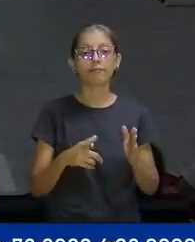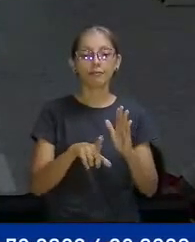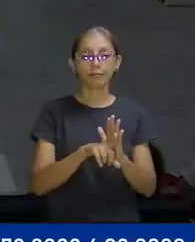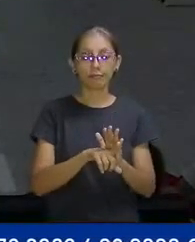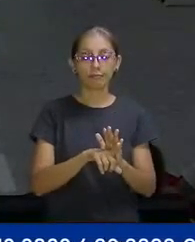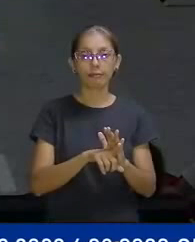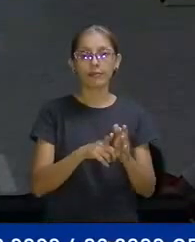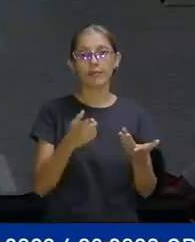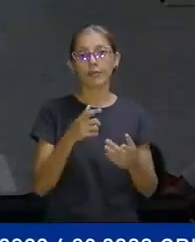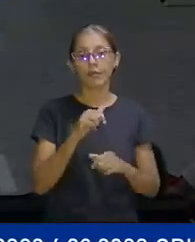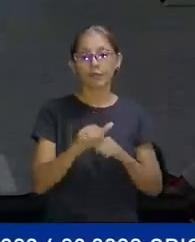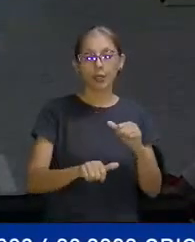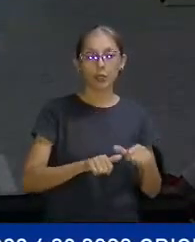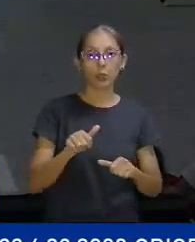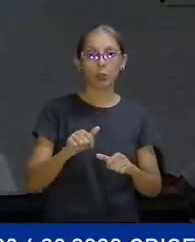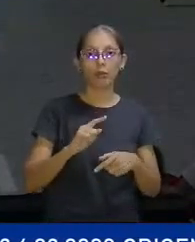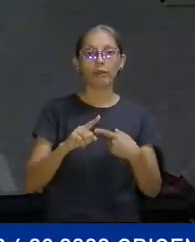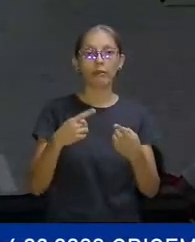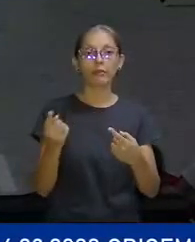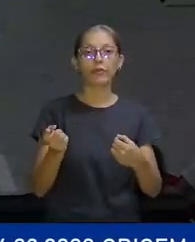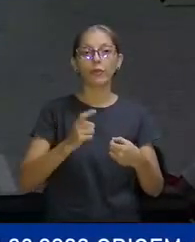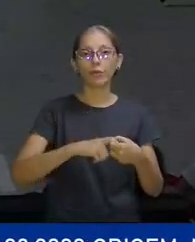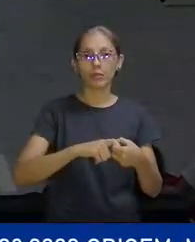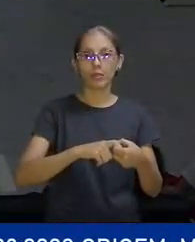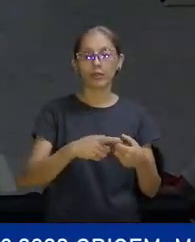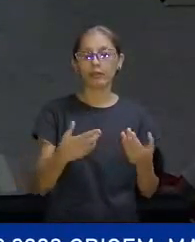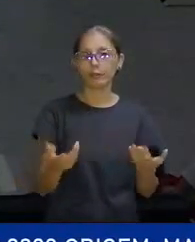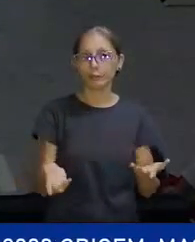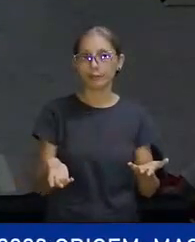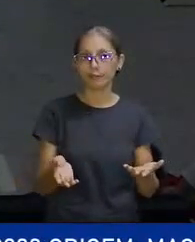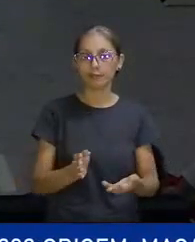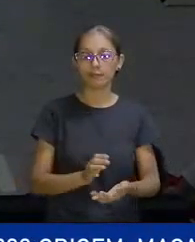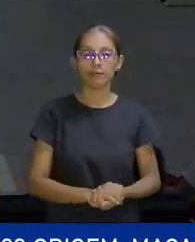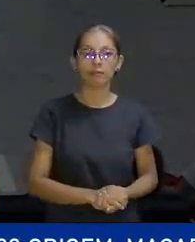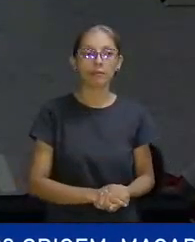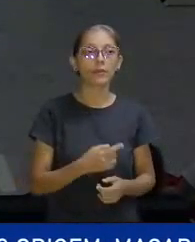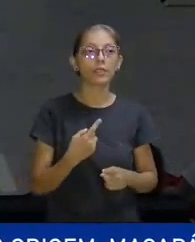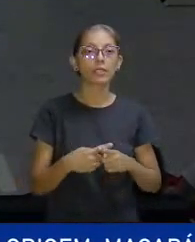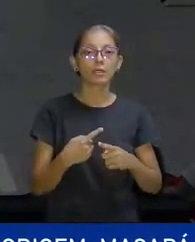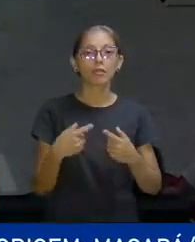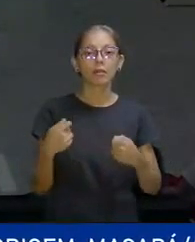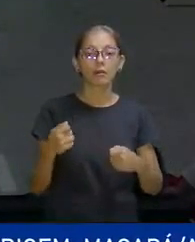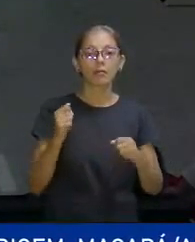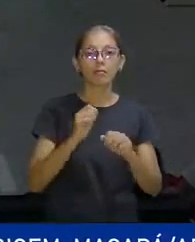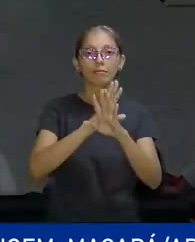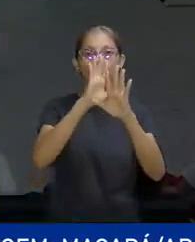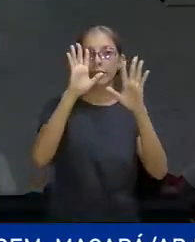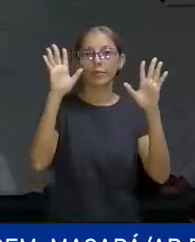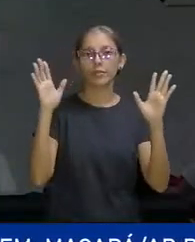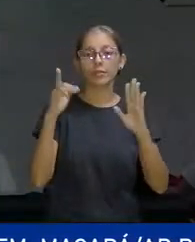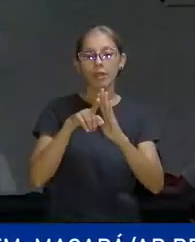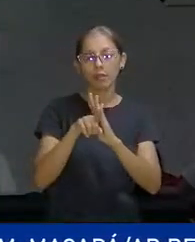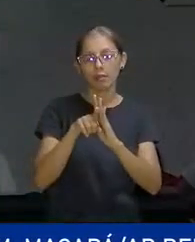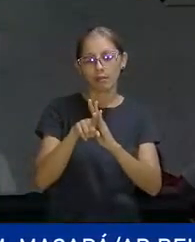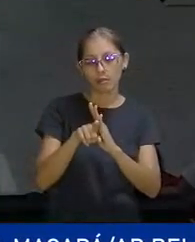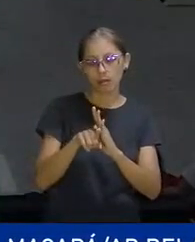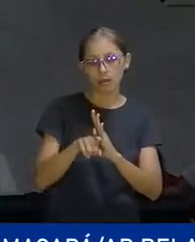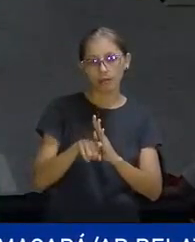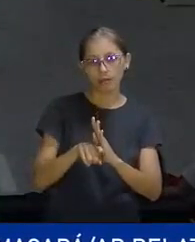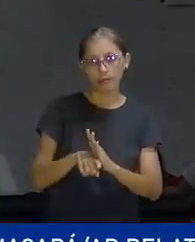que nós pudéssemos reanalisar à luz dos princípios do artigo 37 da Constituição Federal, como